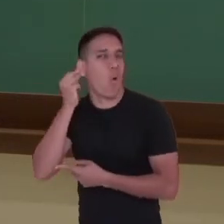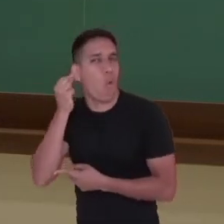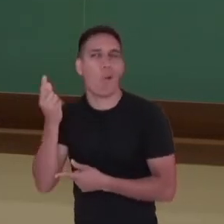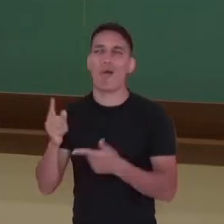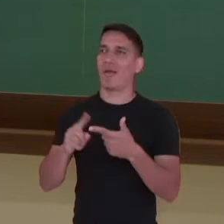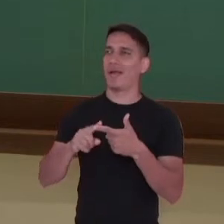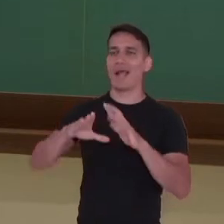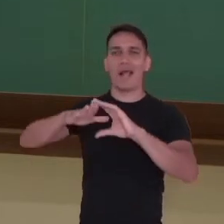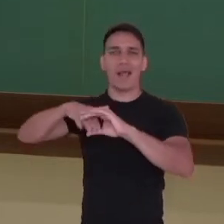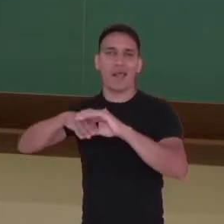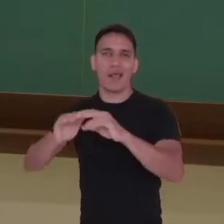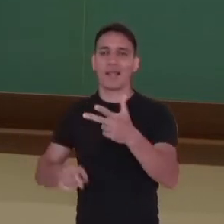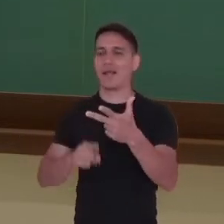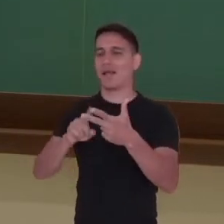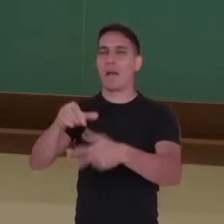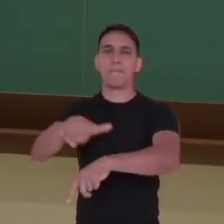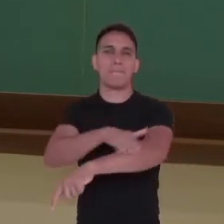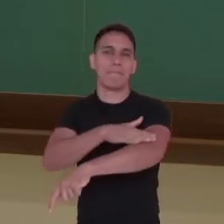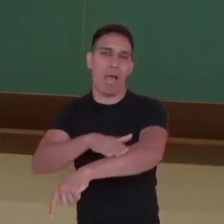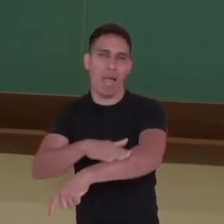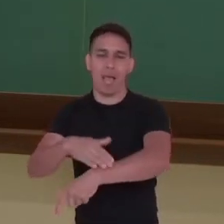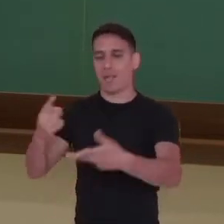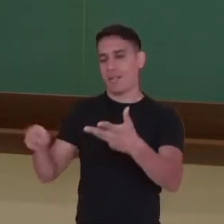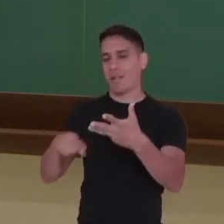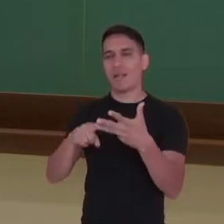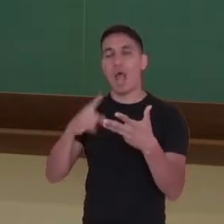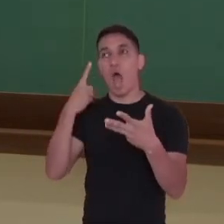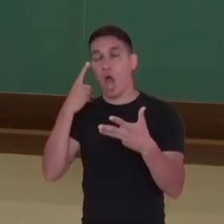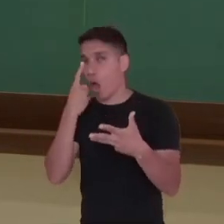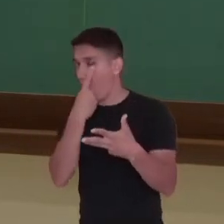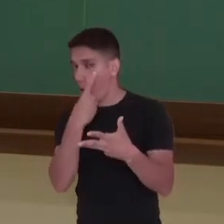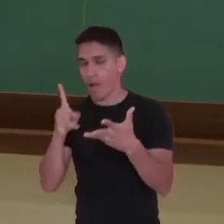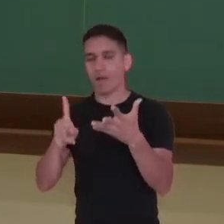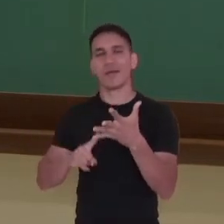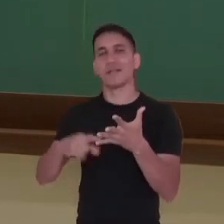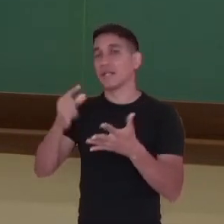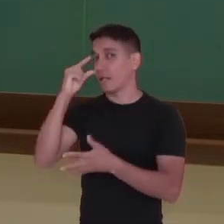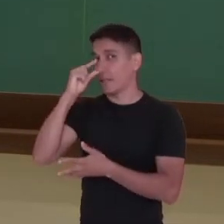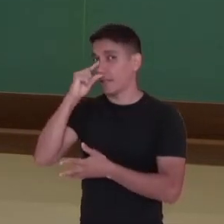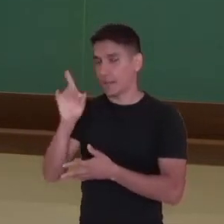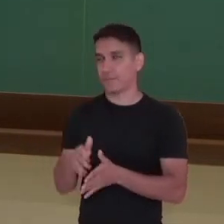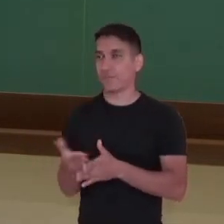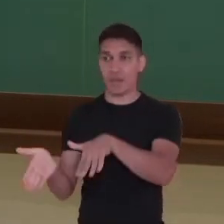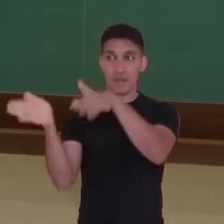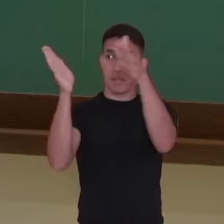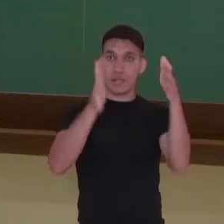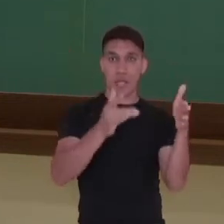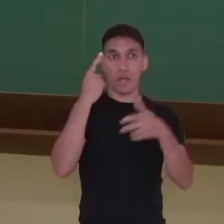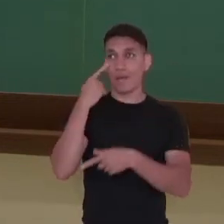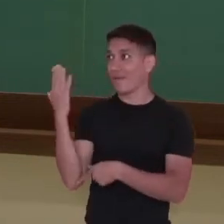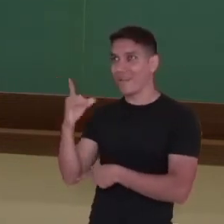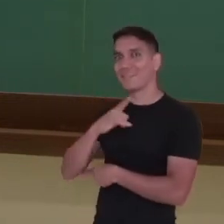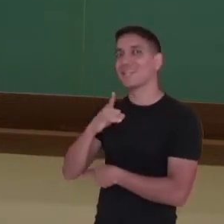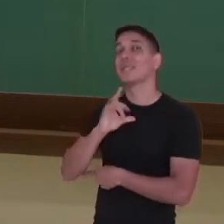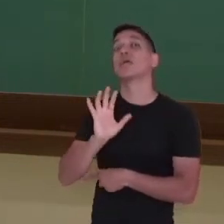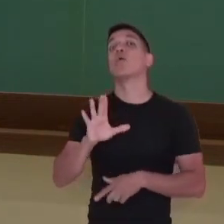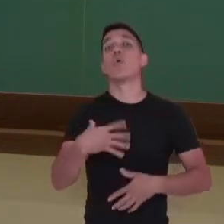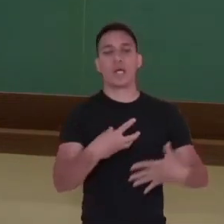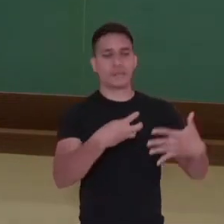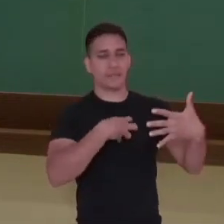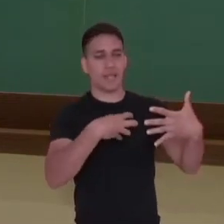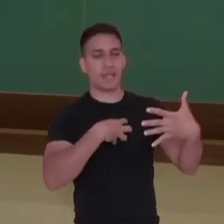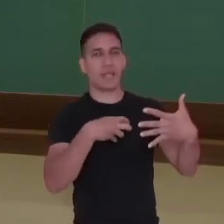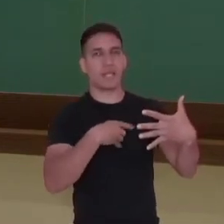língua, pele, olhos e nariz. Na segunda coluna, nós temos o sentido.